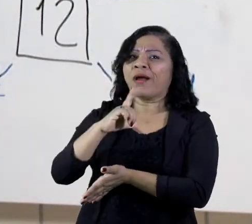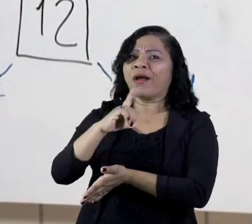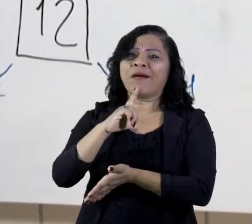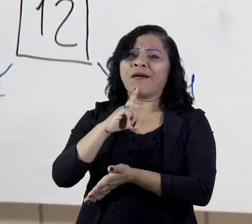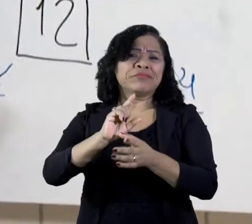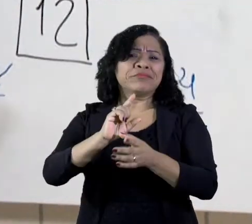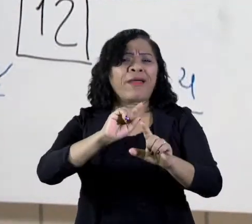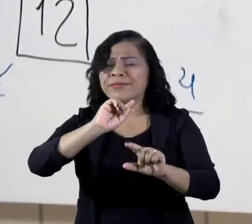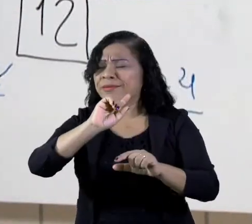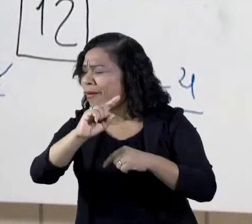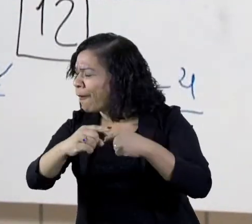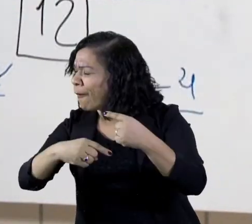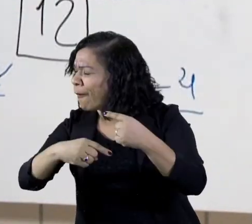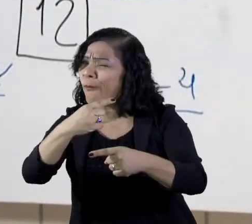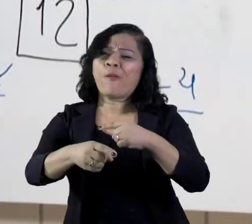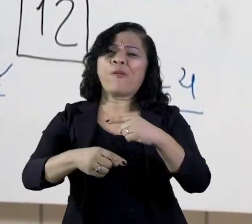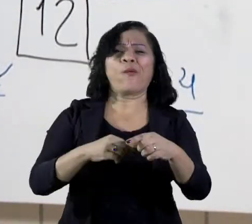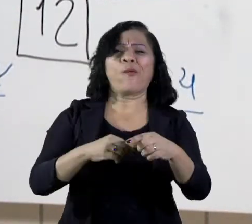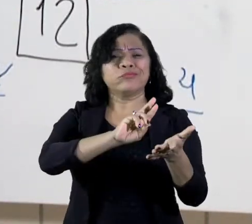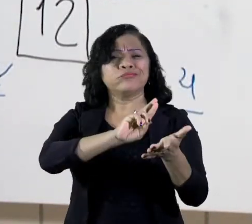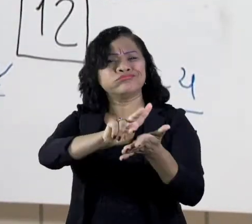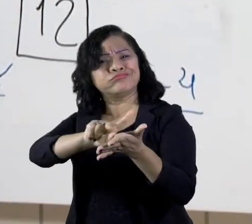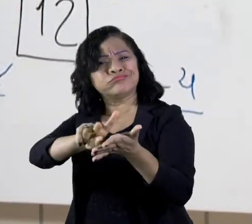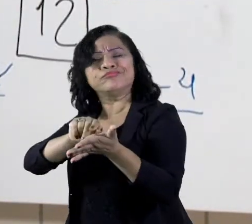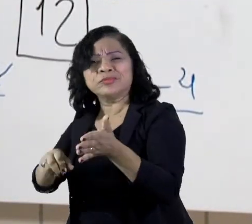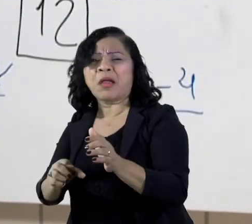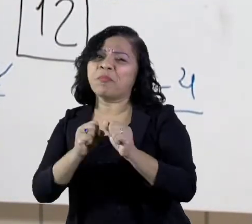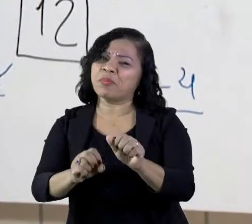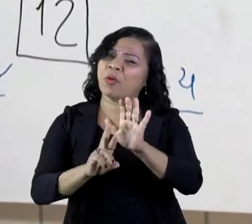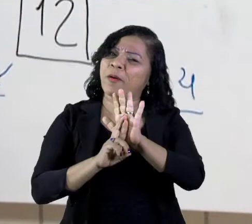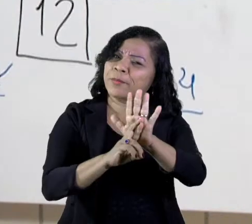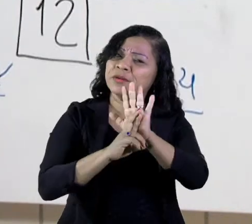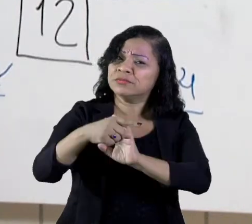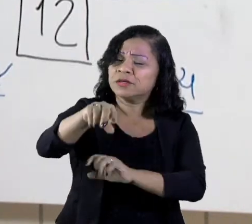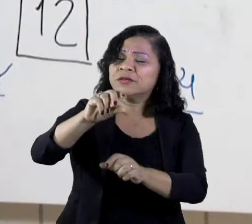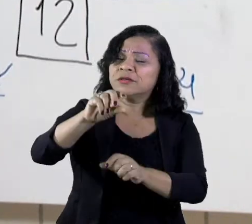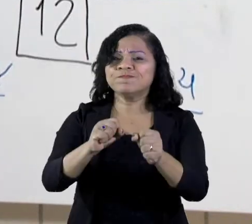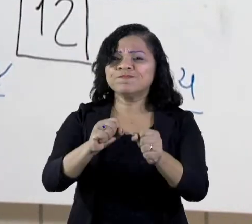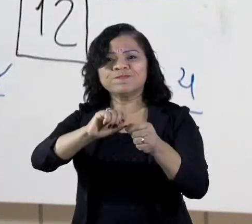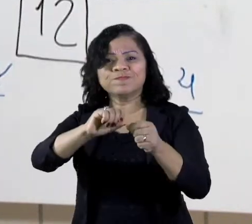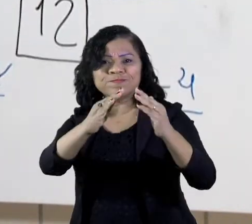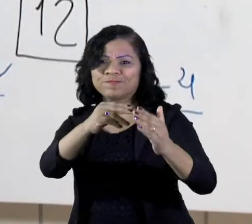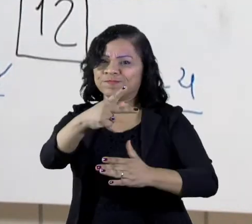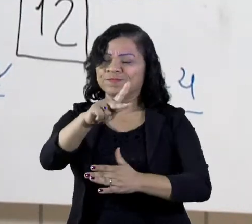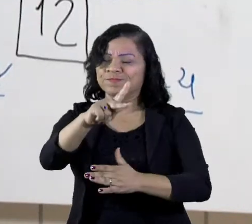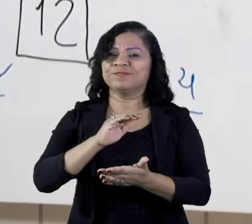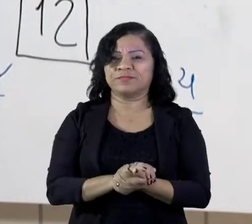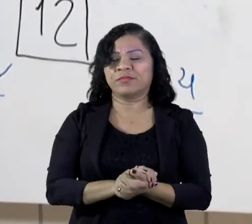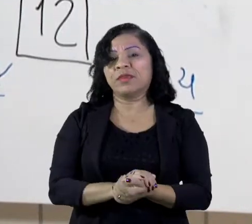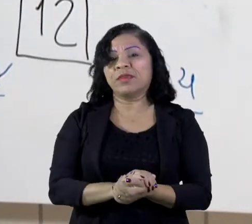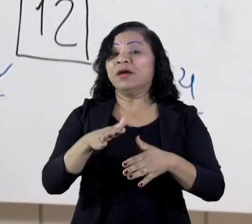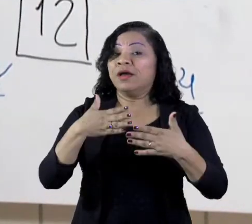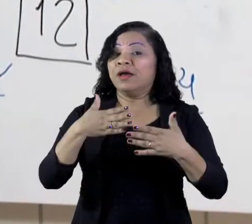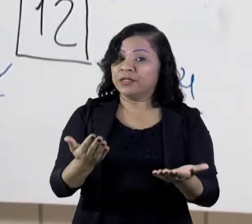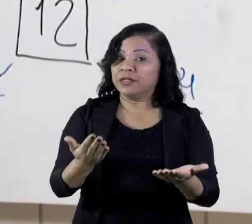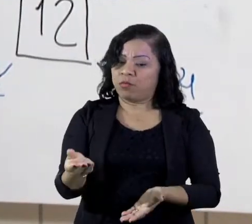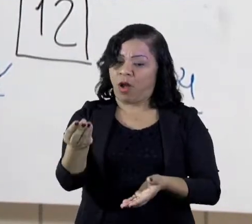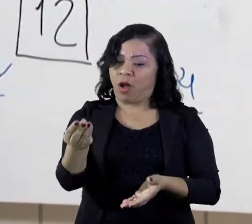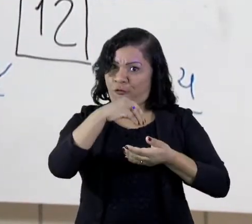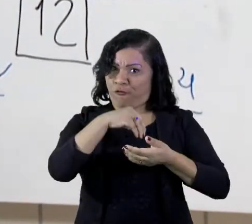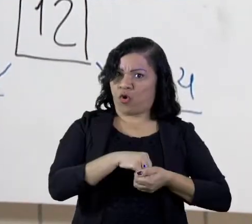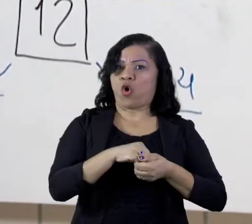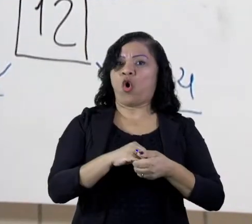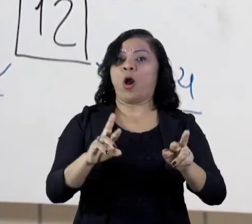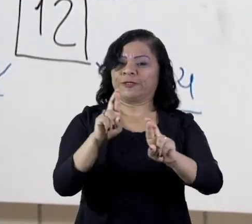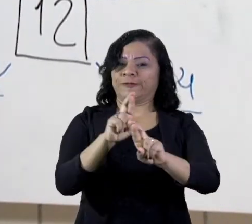representar? Ixi, muitas outras vocês poderiam fazer na casa de vocês. E aí eu venho para relação